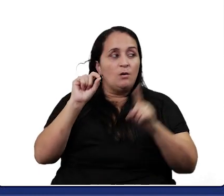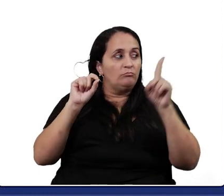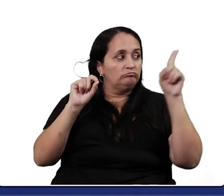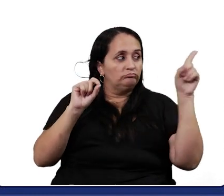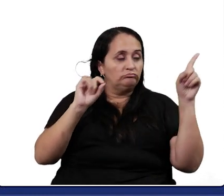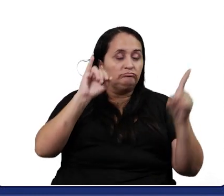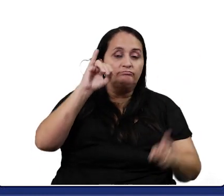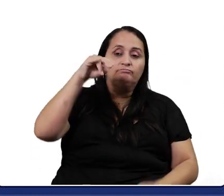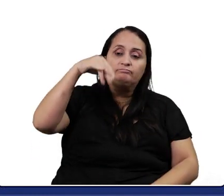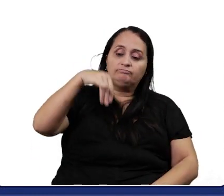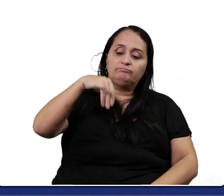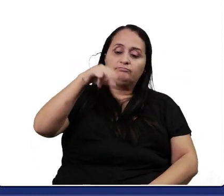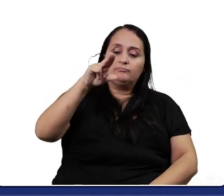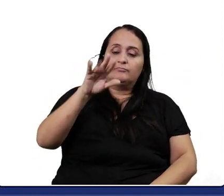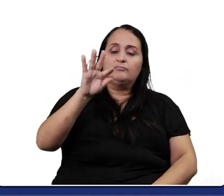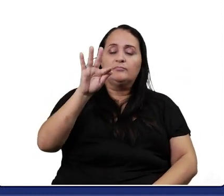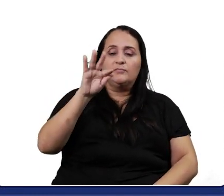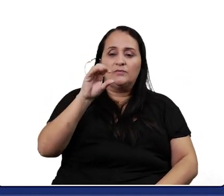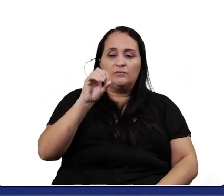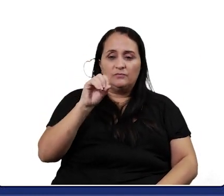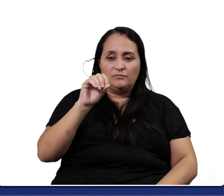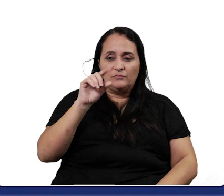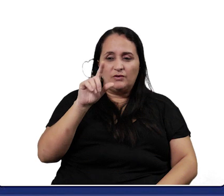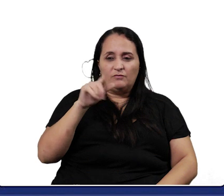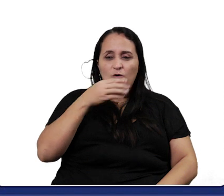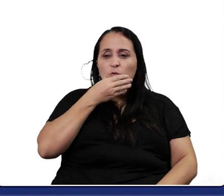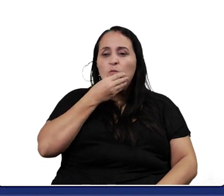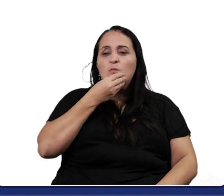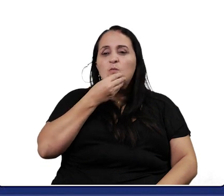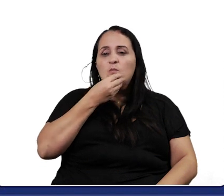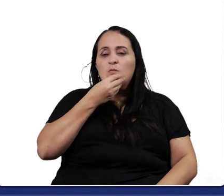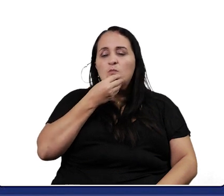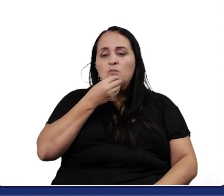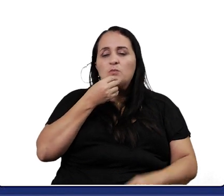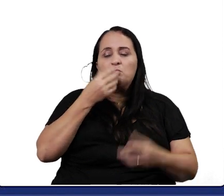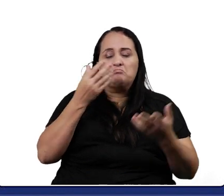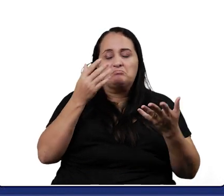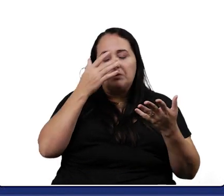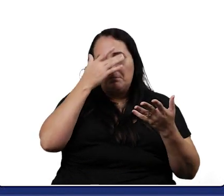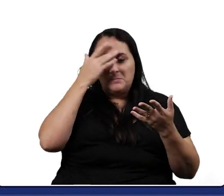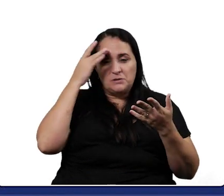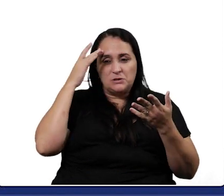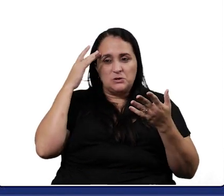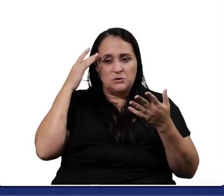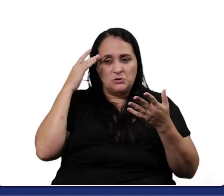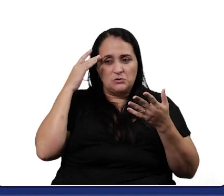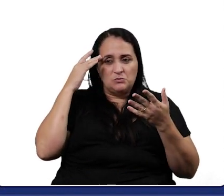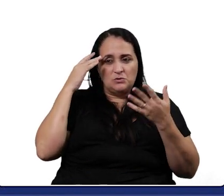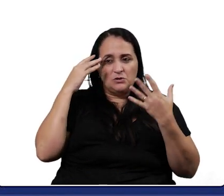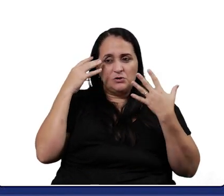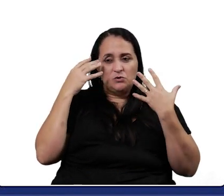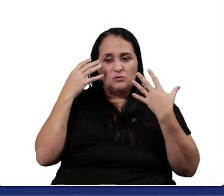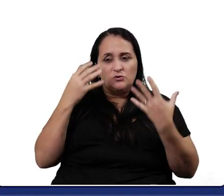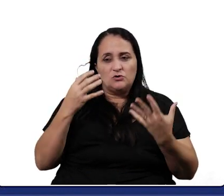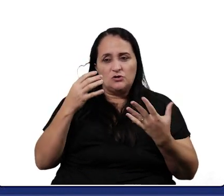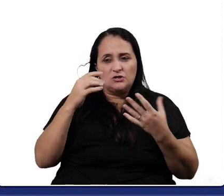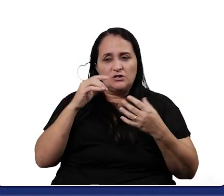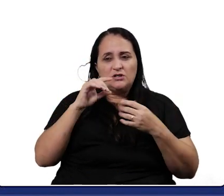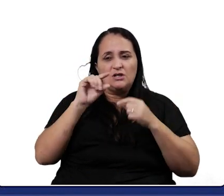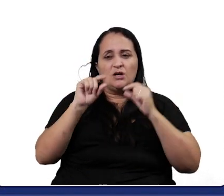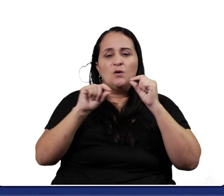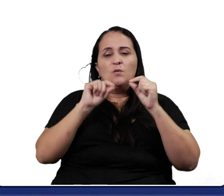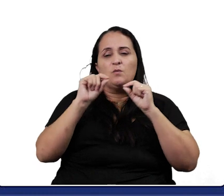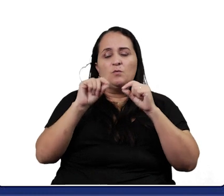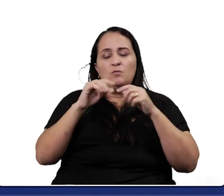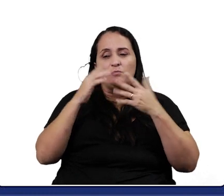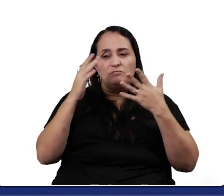esse infográfico também fala de esporte. Sedentários por faixa etária. Você é esportista ou